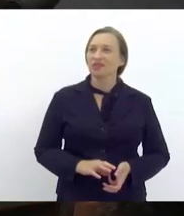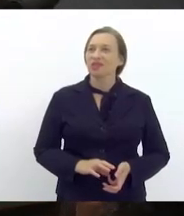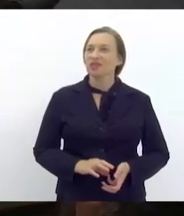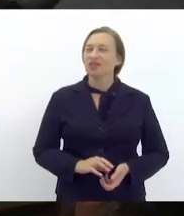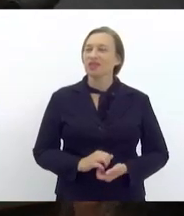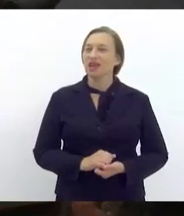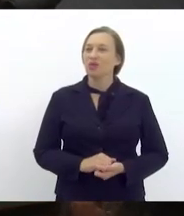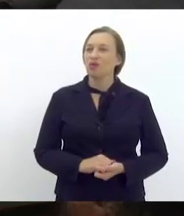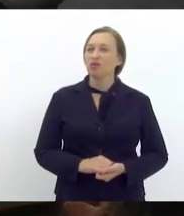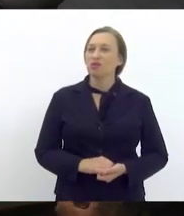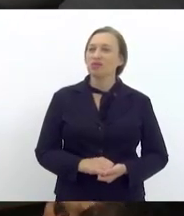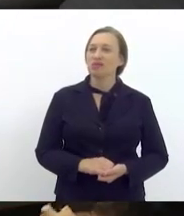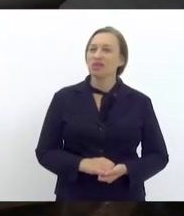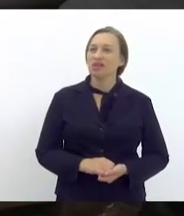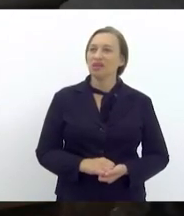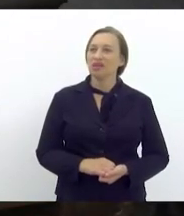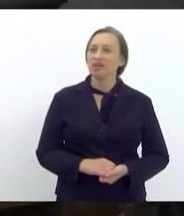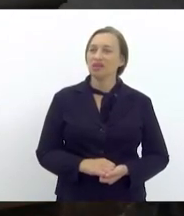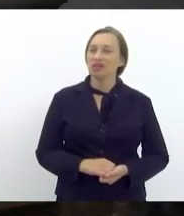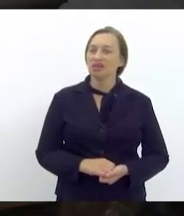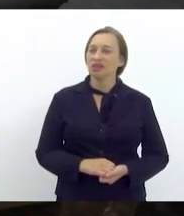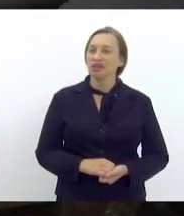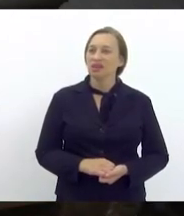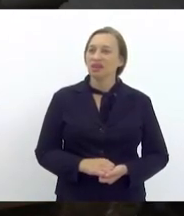senhor presidente posso fazer o encaminhamento